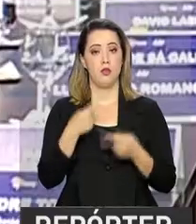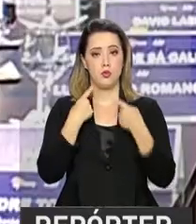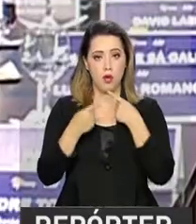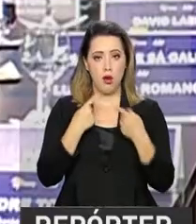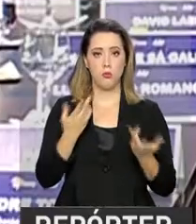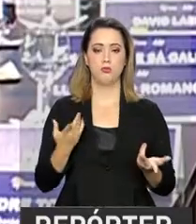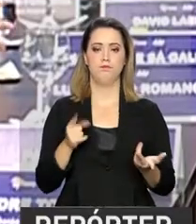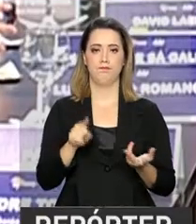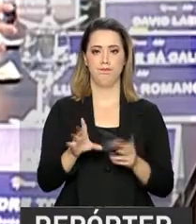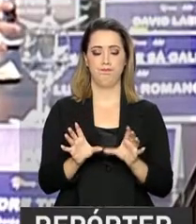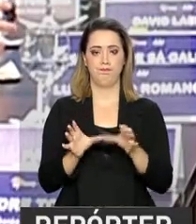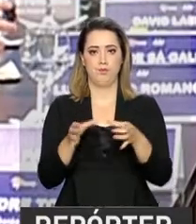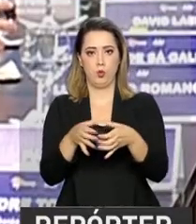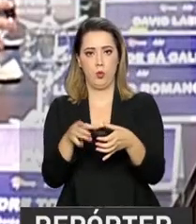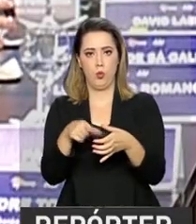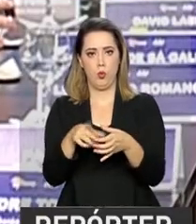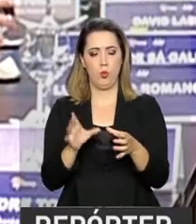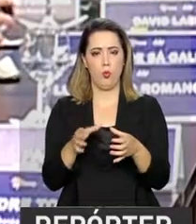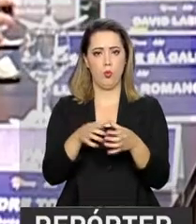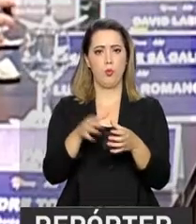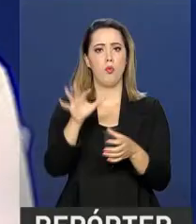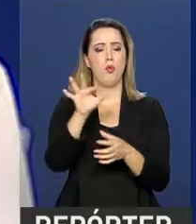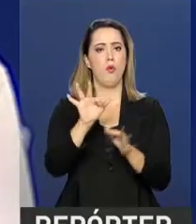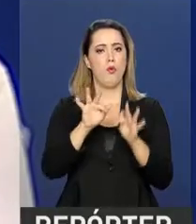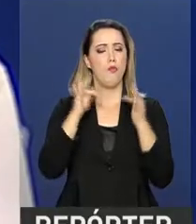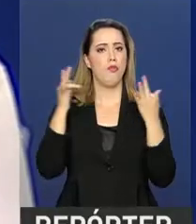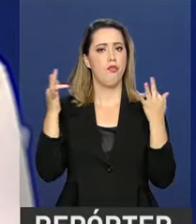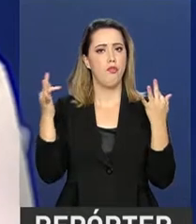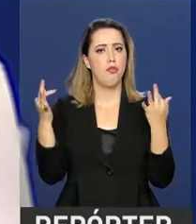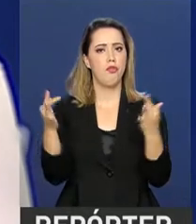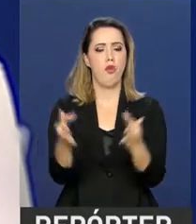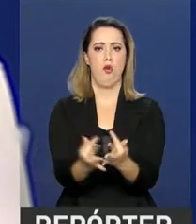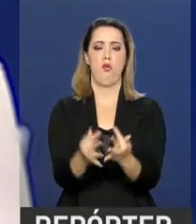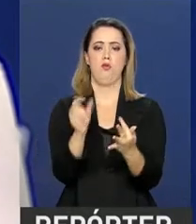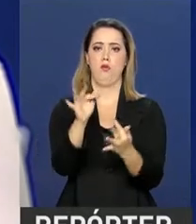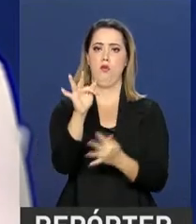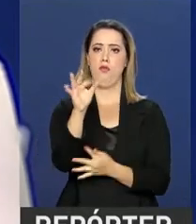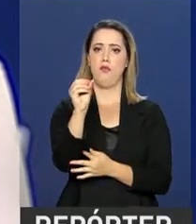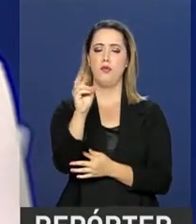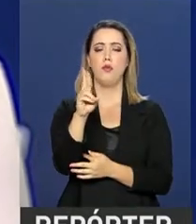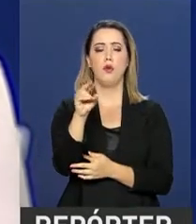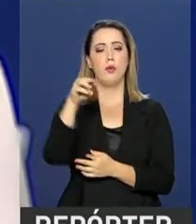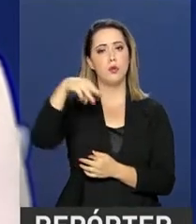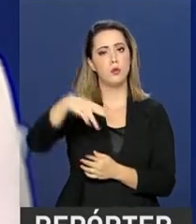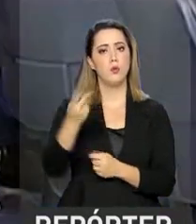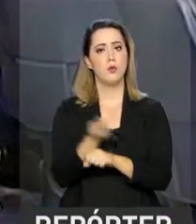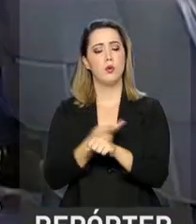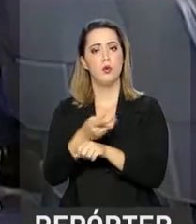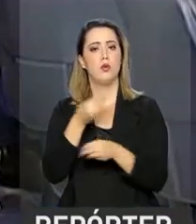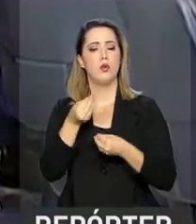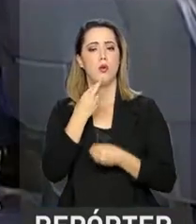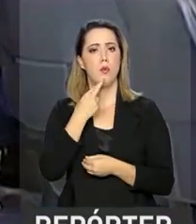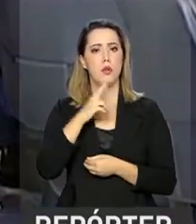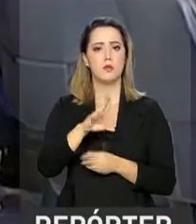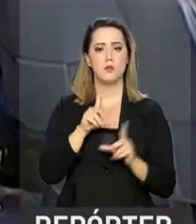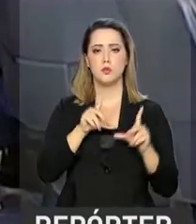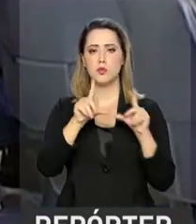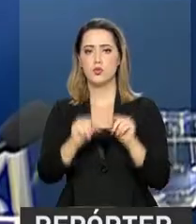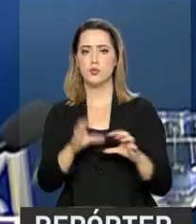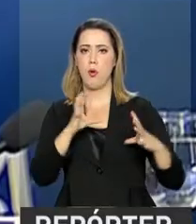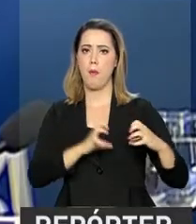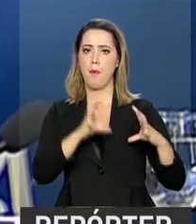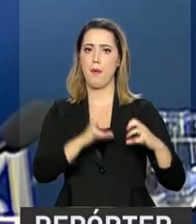do fórum nacional de advocacia pública que vai atuar na busca de soluções alternativas para reduzir os litígios